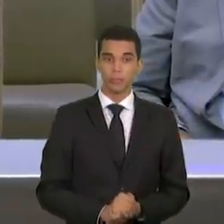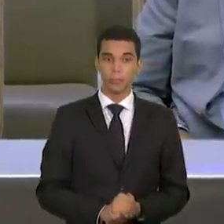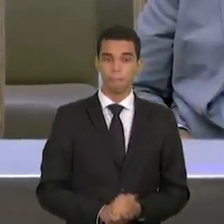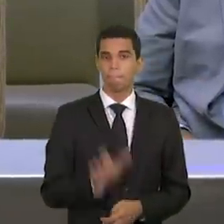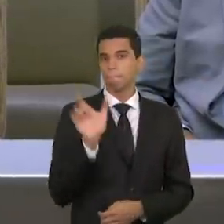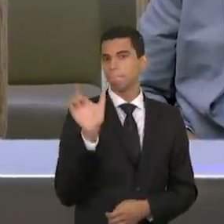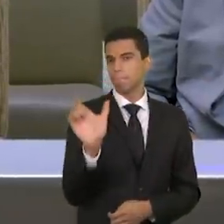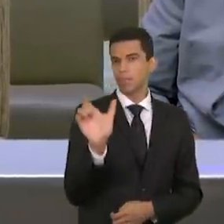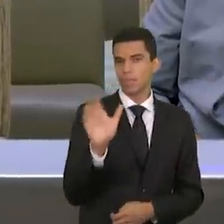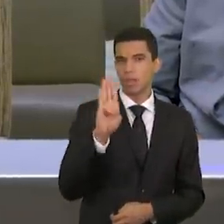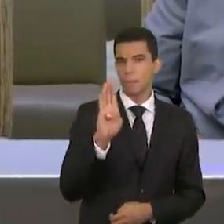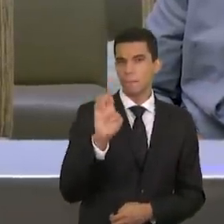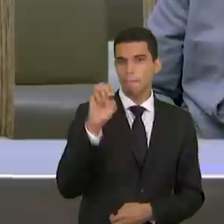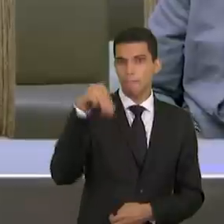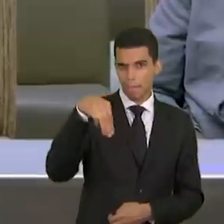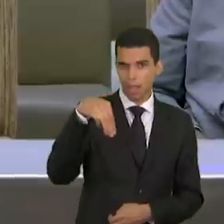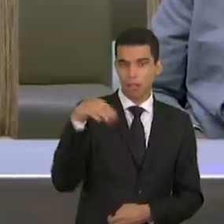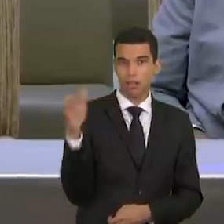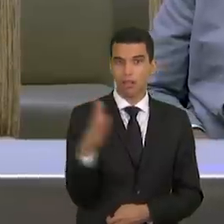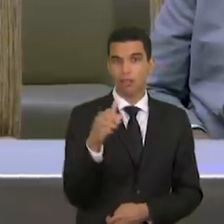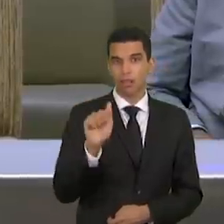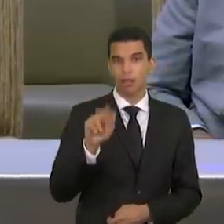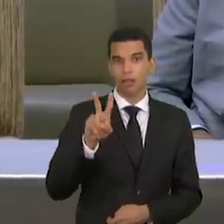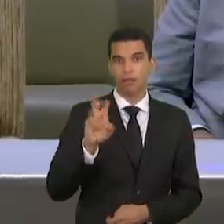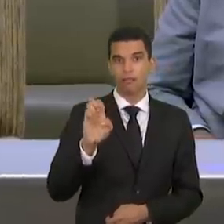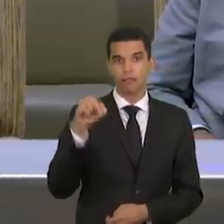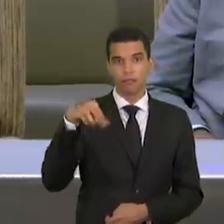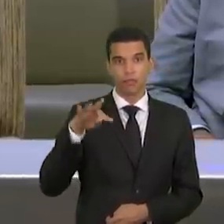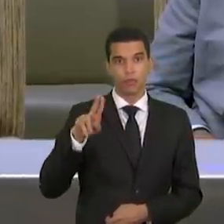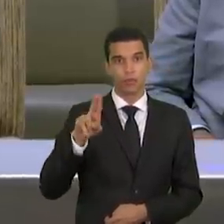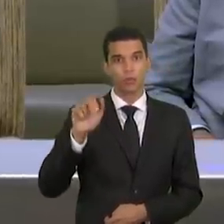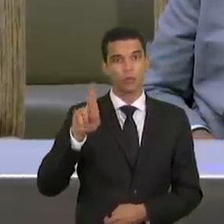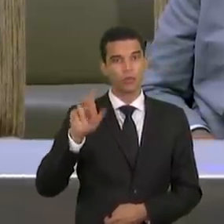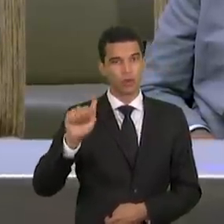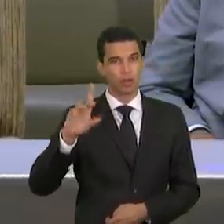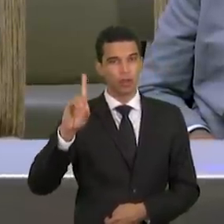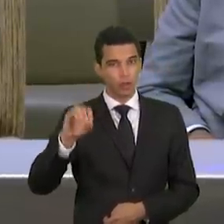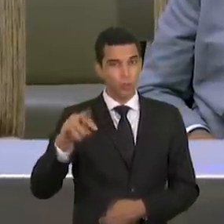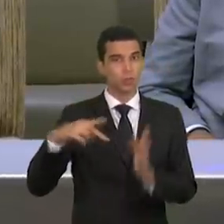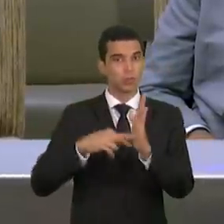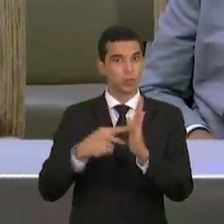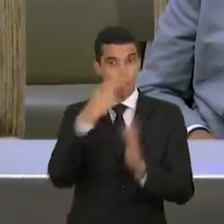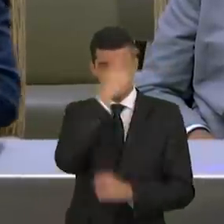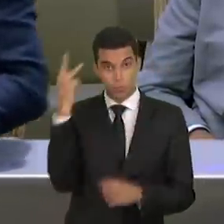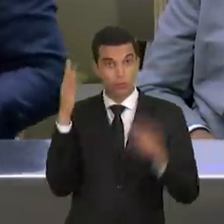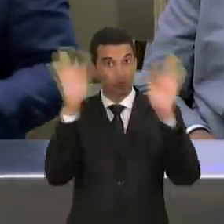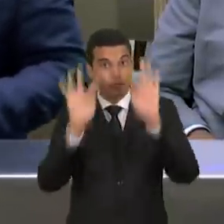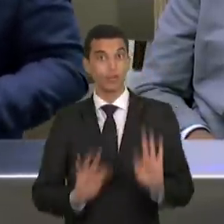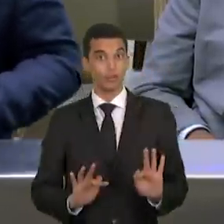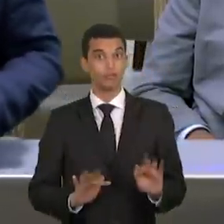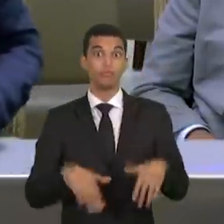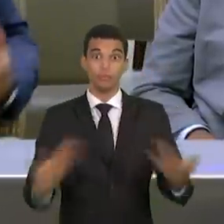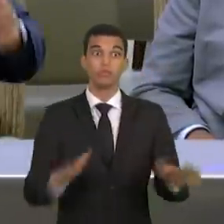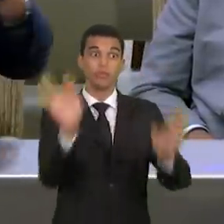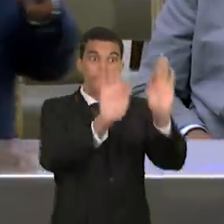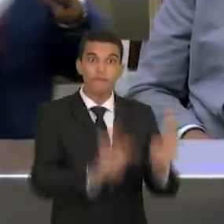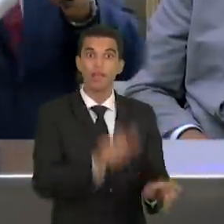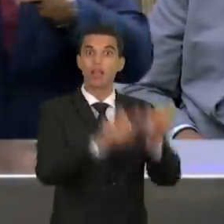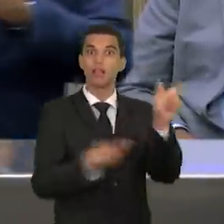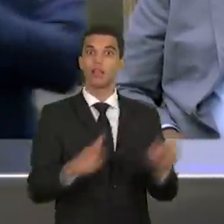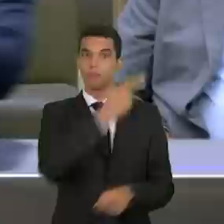palavra composta, é feliz. Então, felizes são os vigilantes.